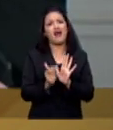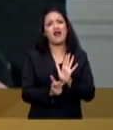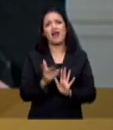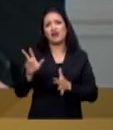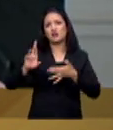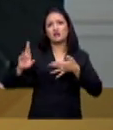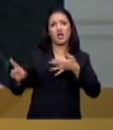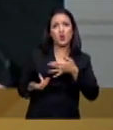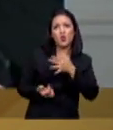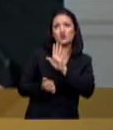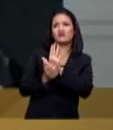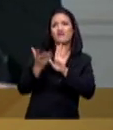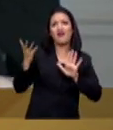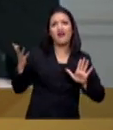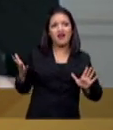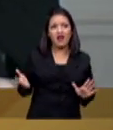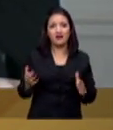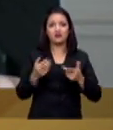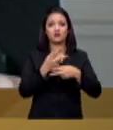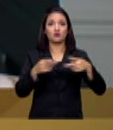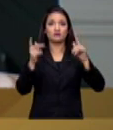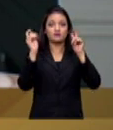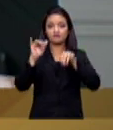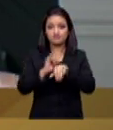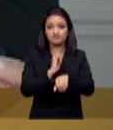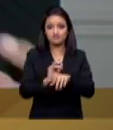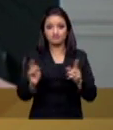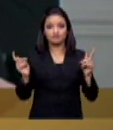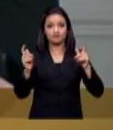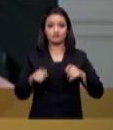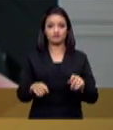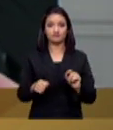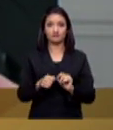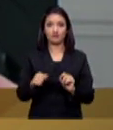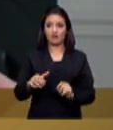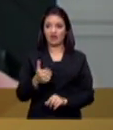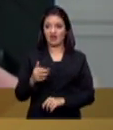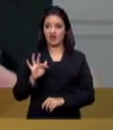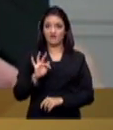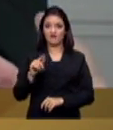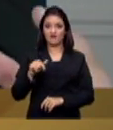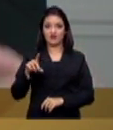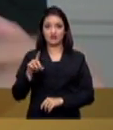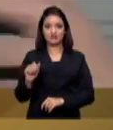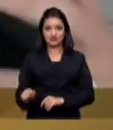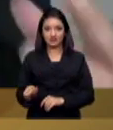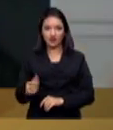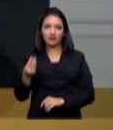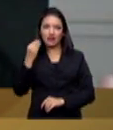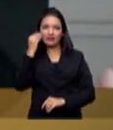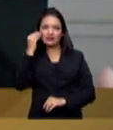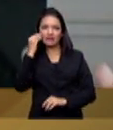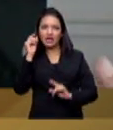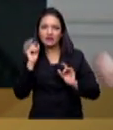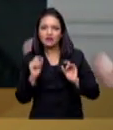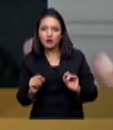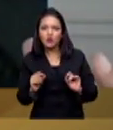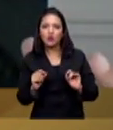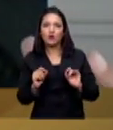inúmeros instrumentos que acabam permitindo à Fazenda Pública tentar uma